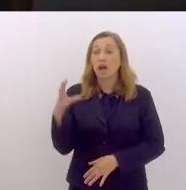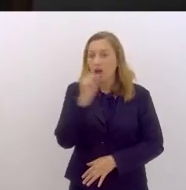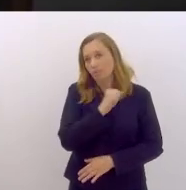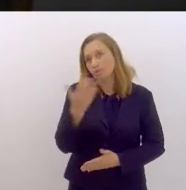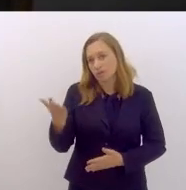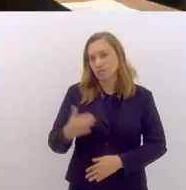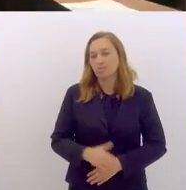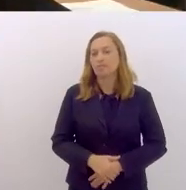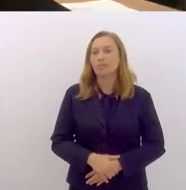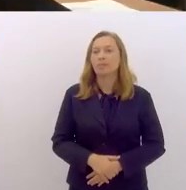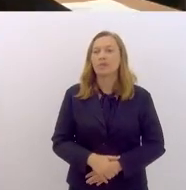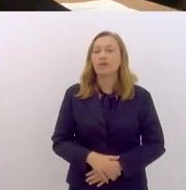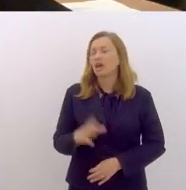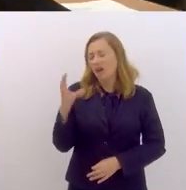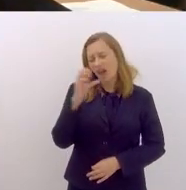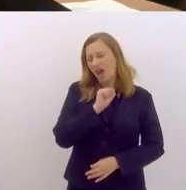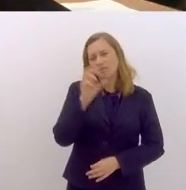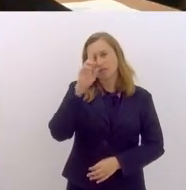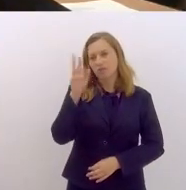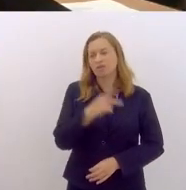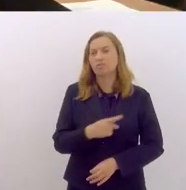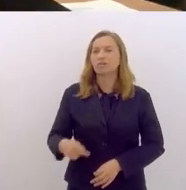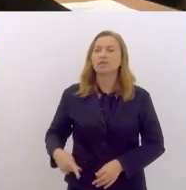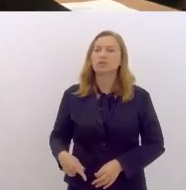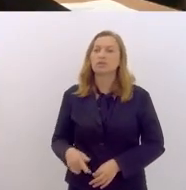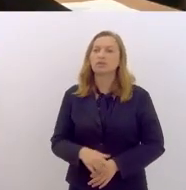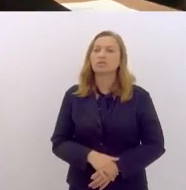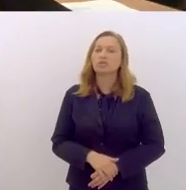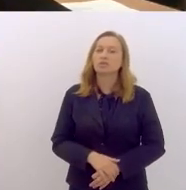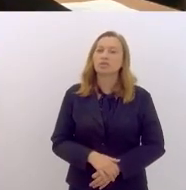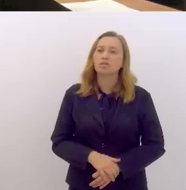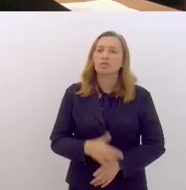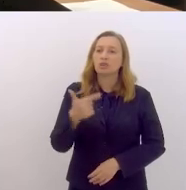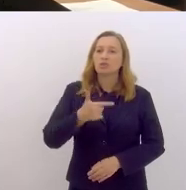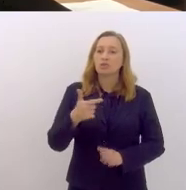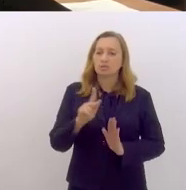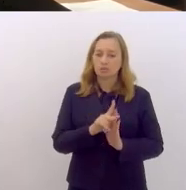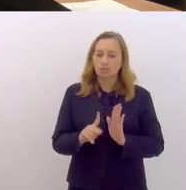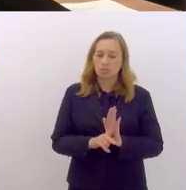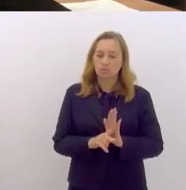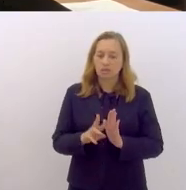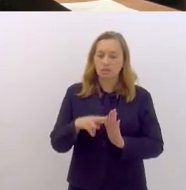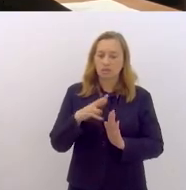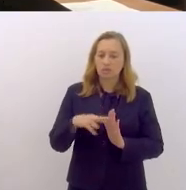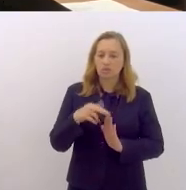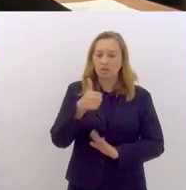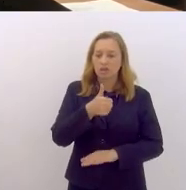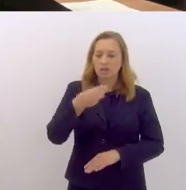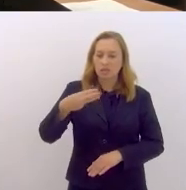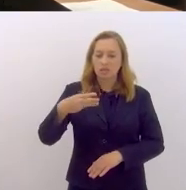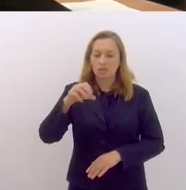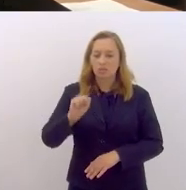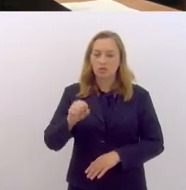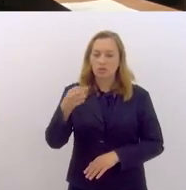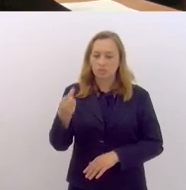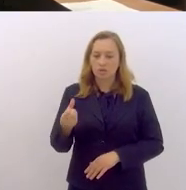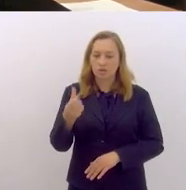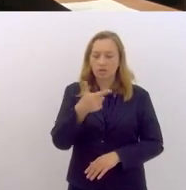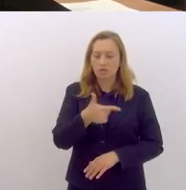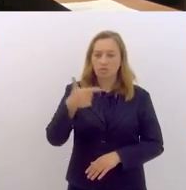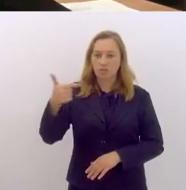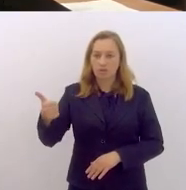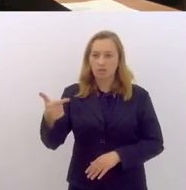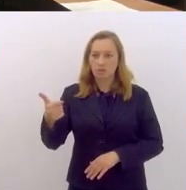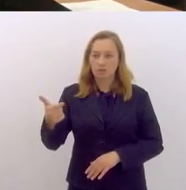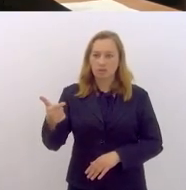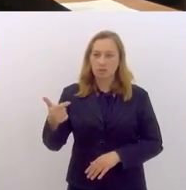rapidamente. Não, muito rápida, senhora presidenta. No segundo projeto, projeto de resolução 1386, de